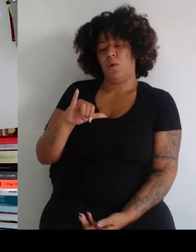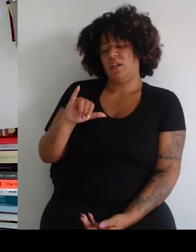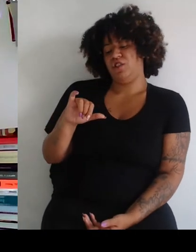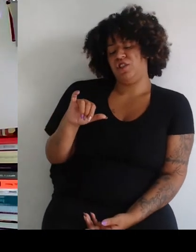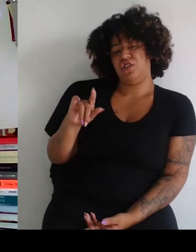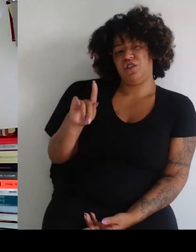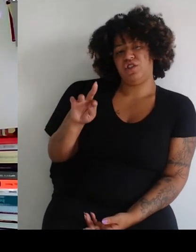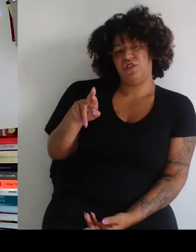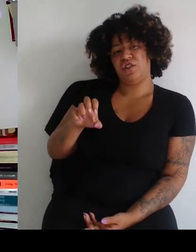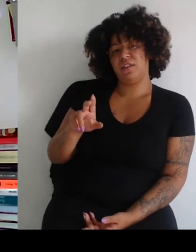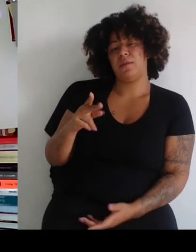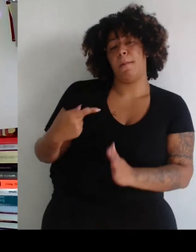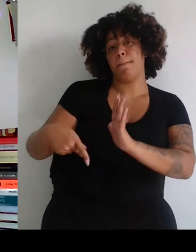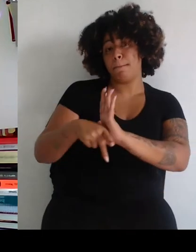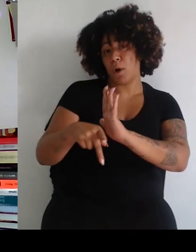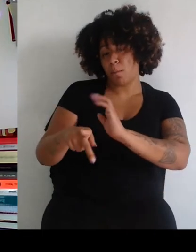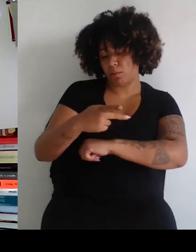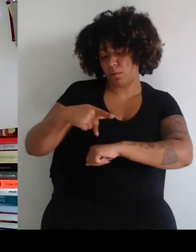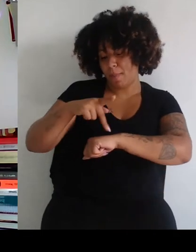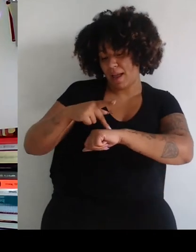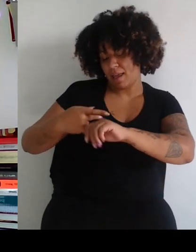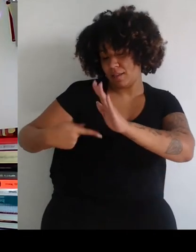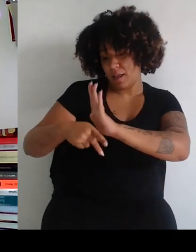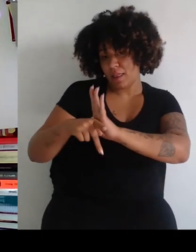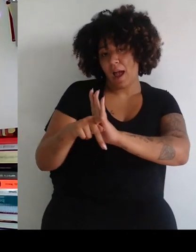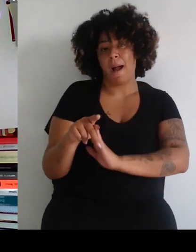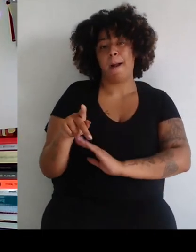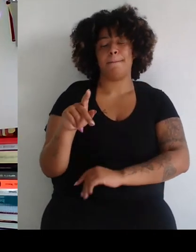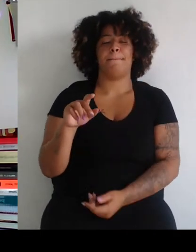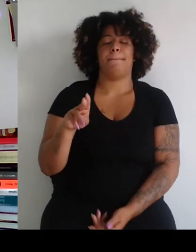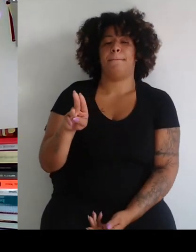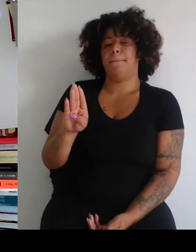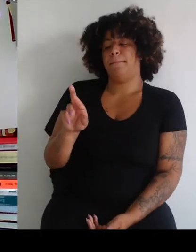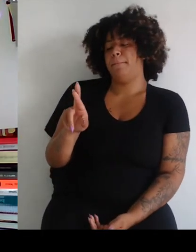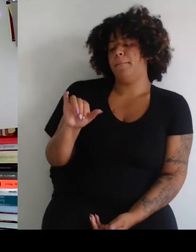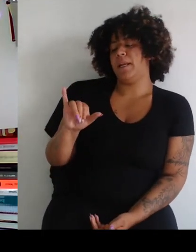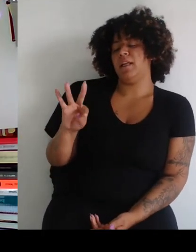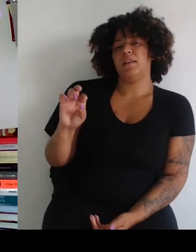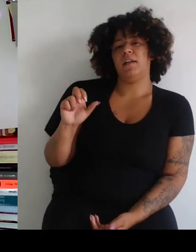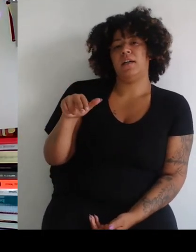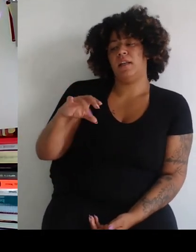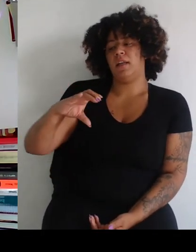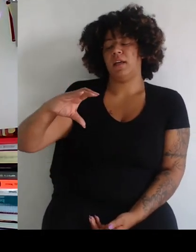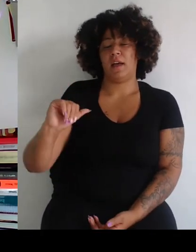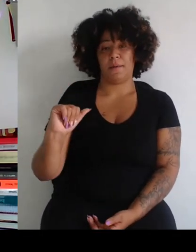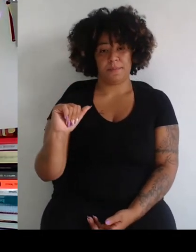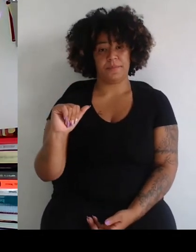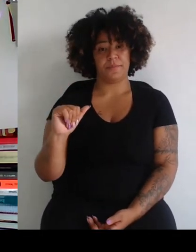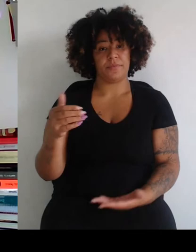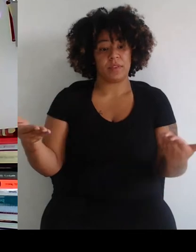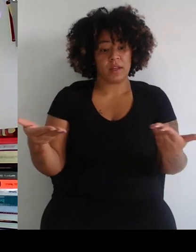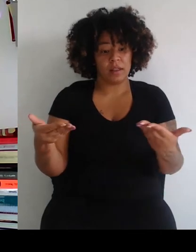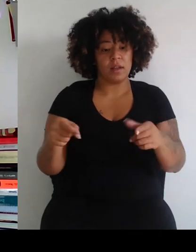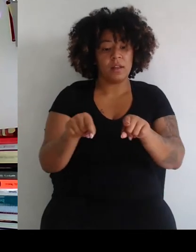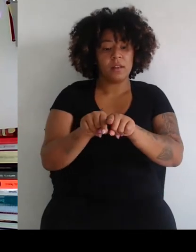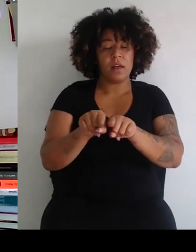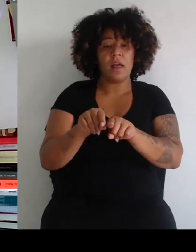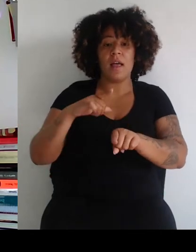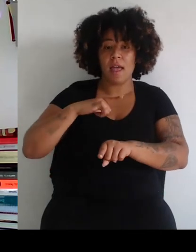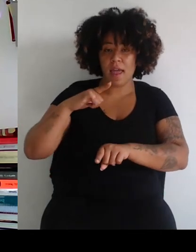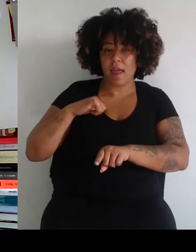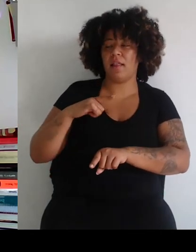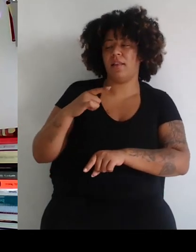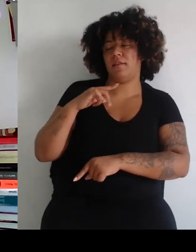britânica moderna na universidade mais recente investigou em impacto da produção em massa na Cultura Britânica